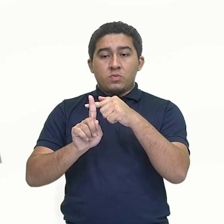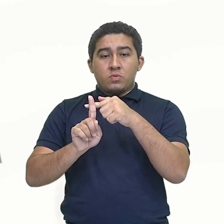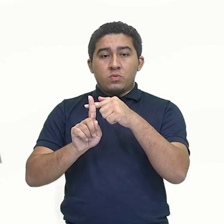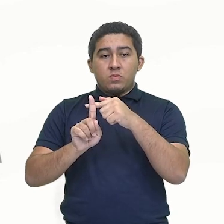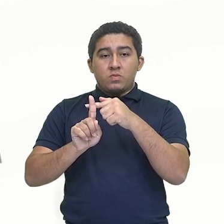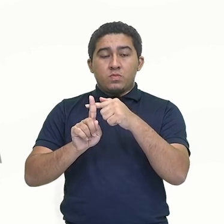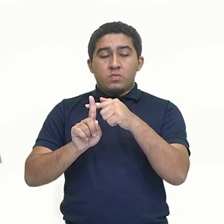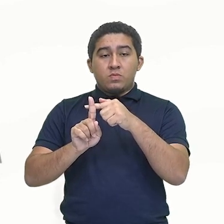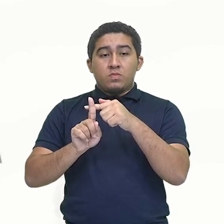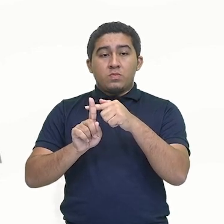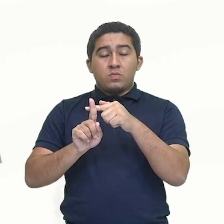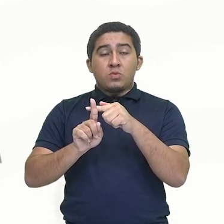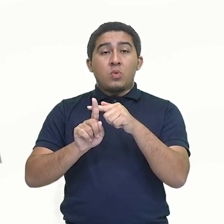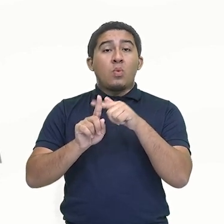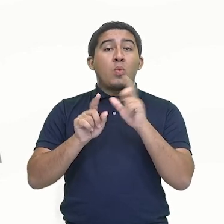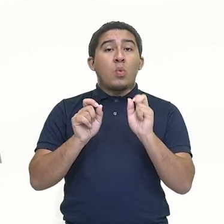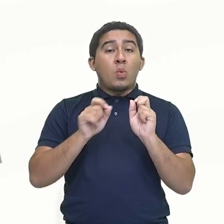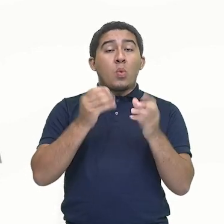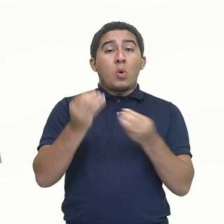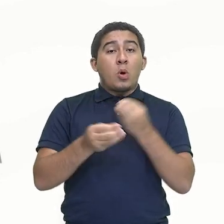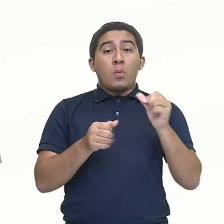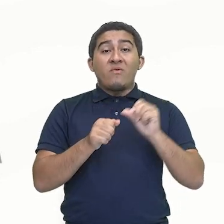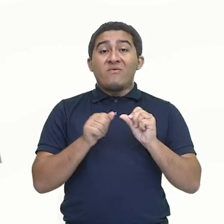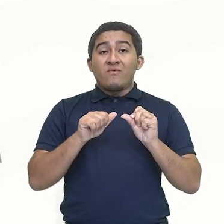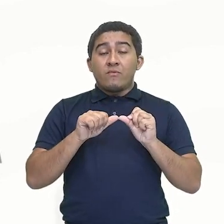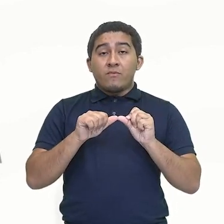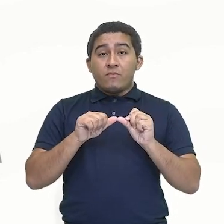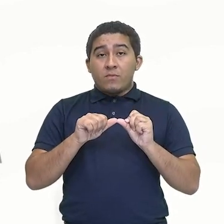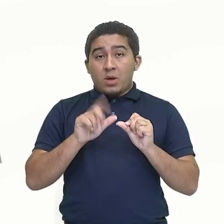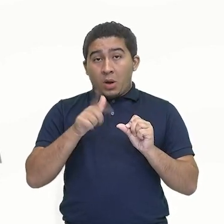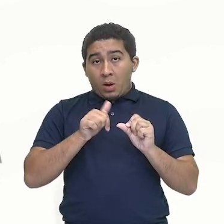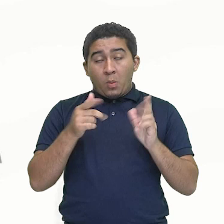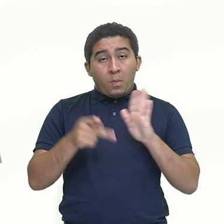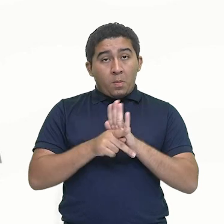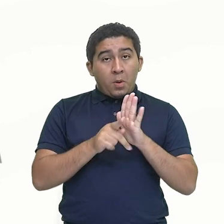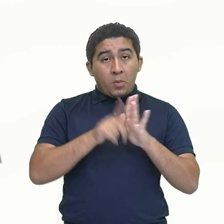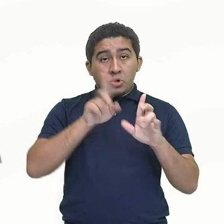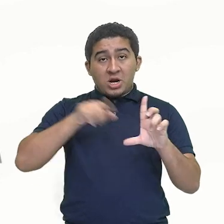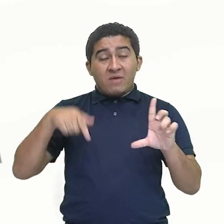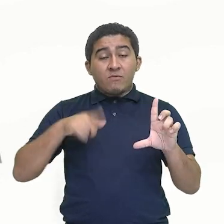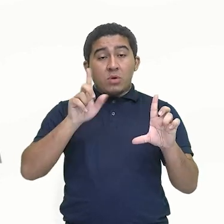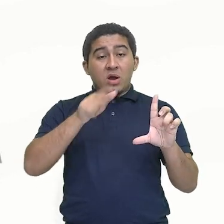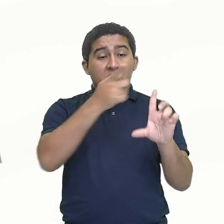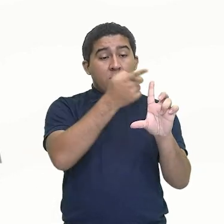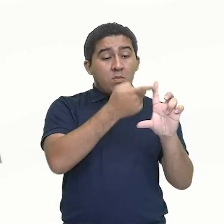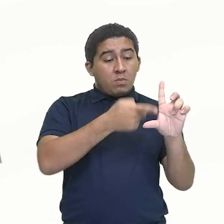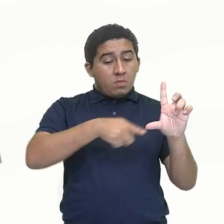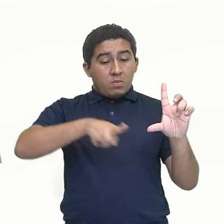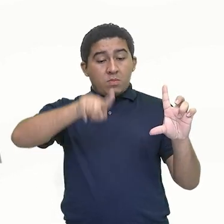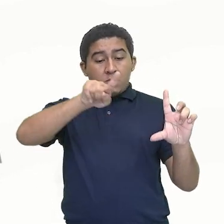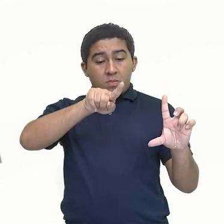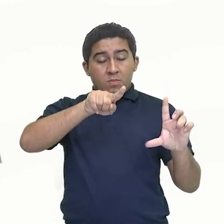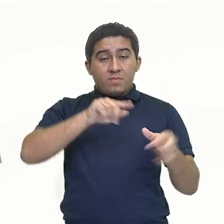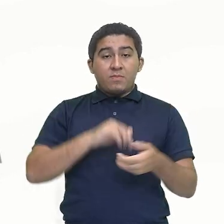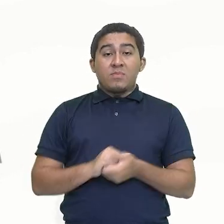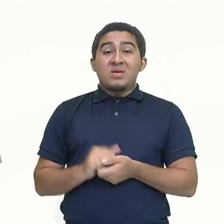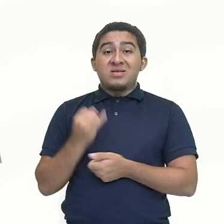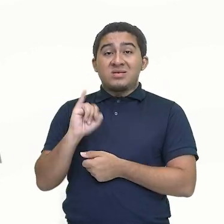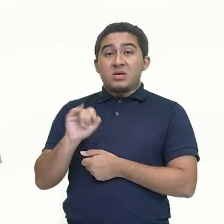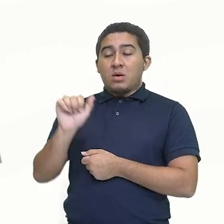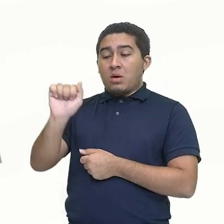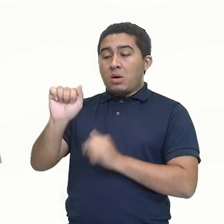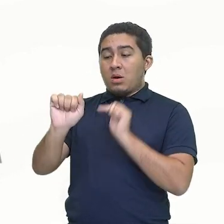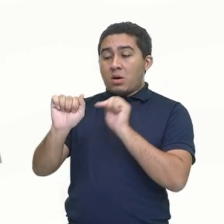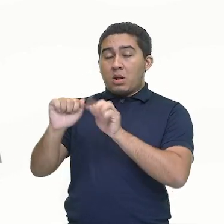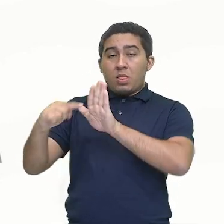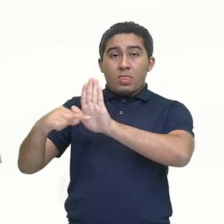a curva do gráfico vai fazer assim, ó, um sorrisão, né? E se esse A for